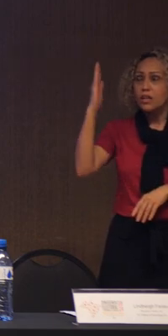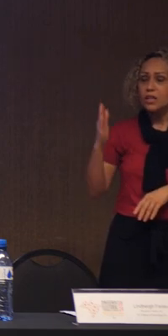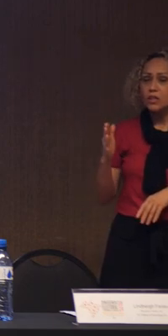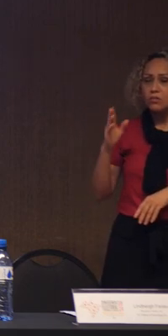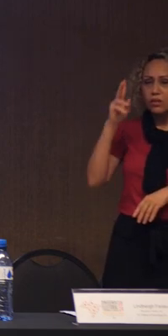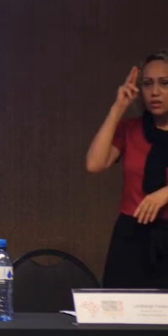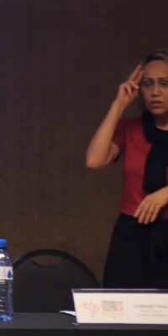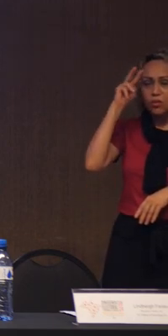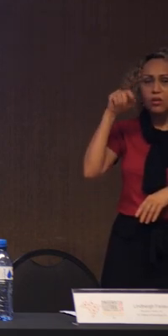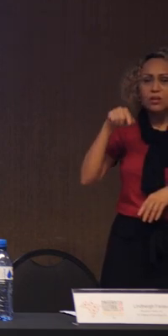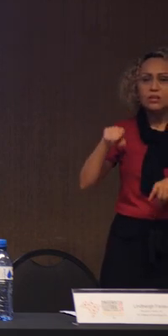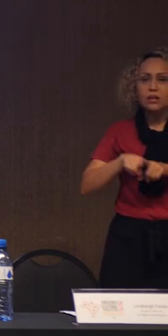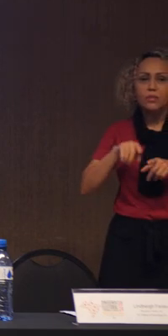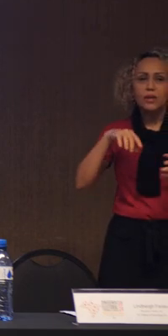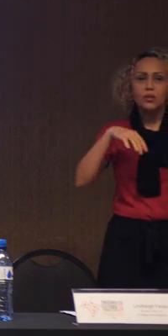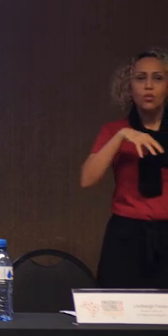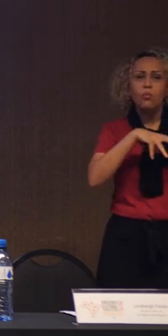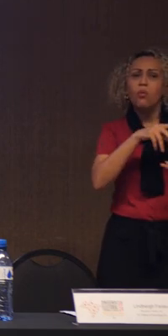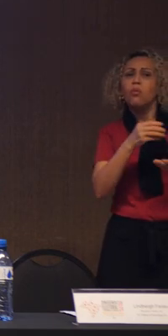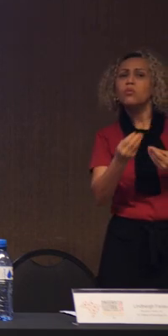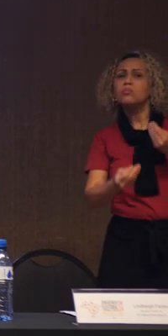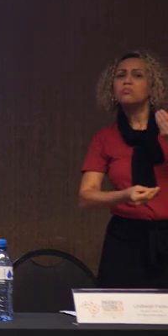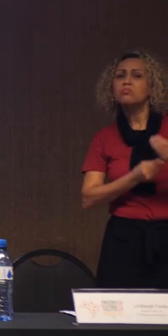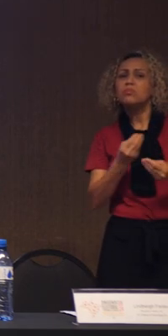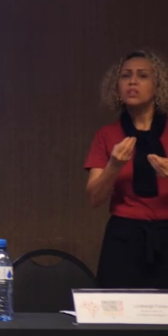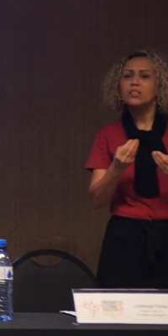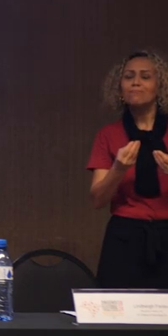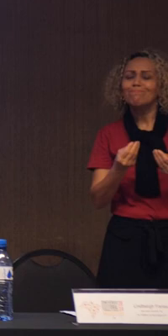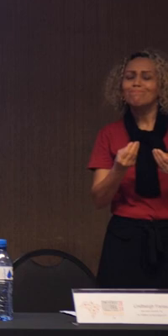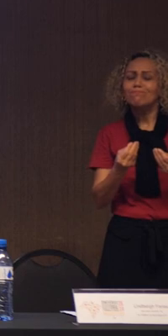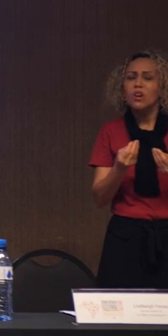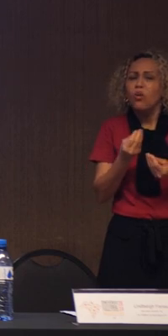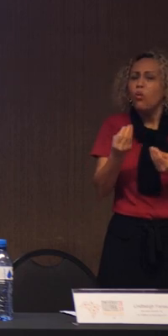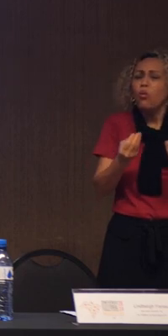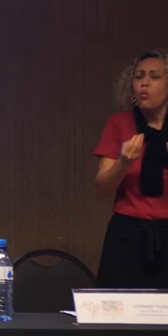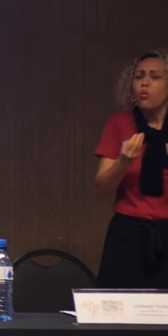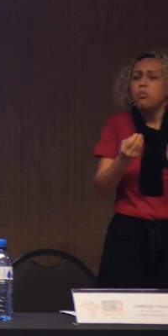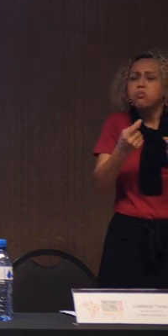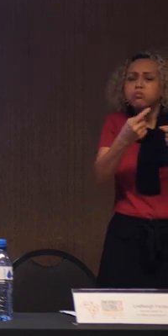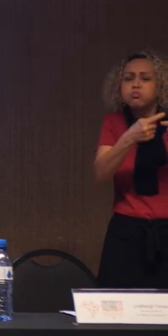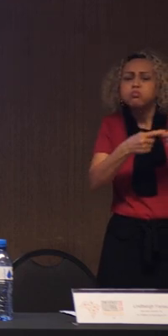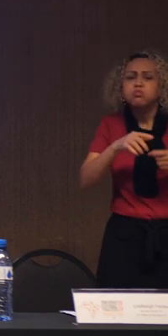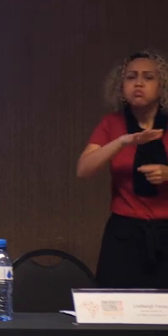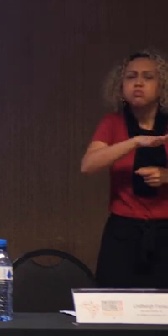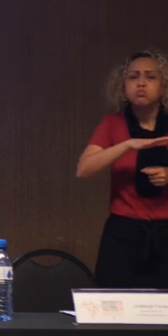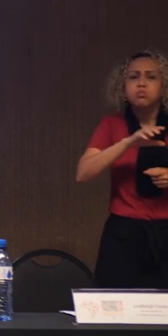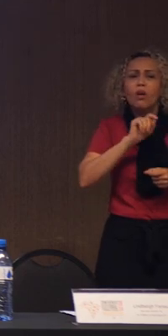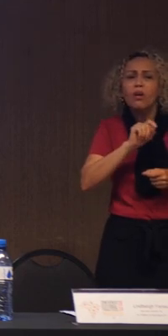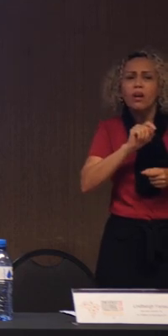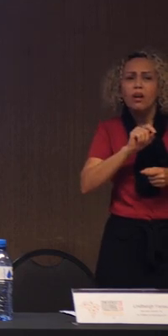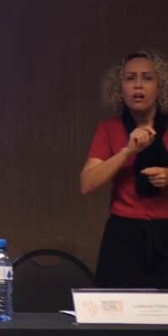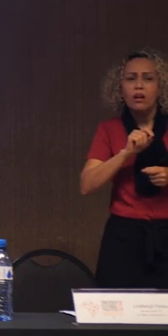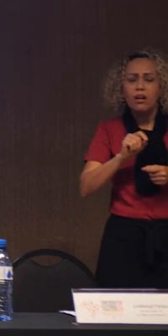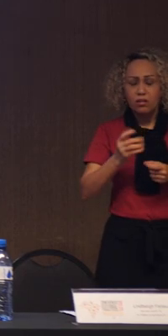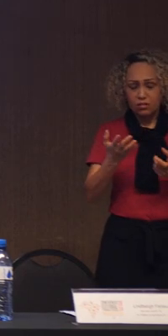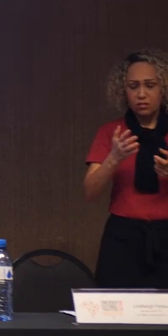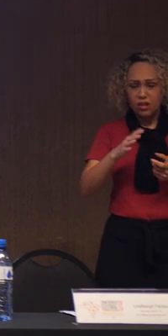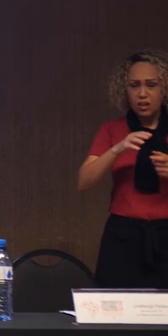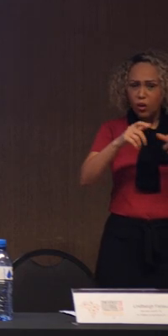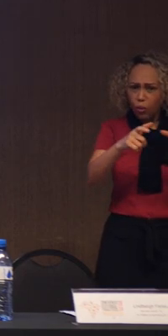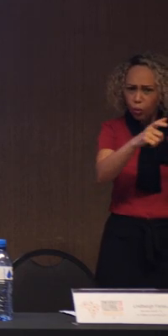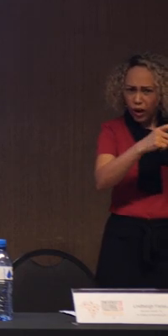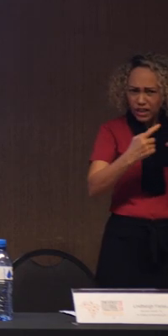Primeiro, nós temos que entender o que é o território. Isso é análise de conjuntura. Entender o que é o território. Território, por exemplo, tem